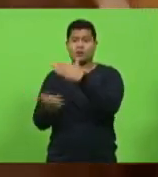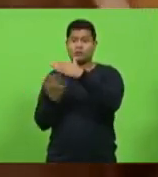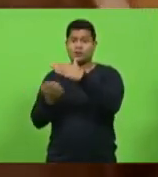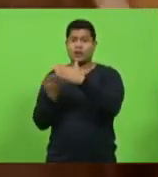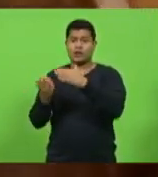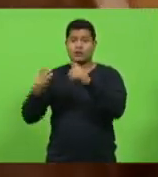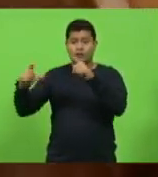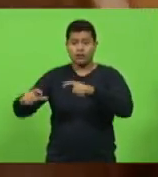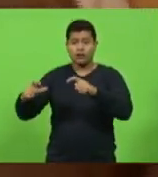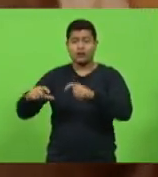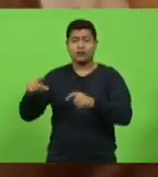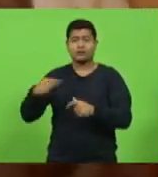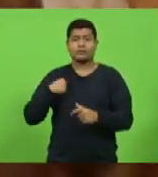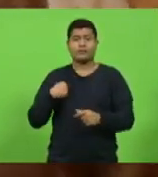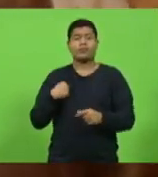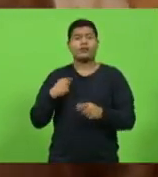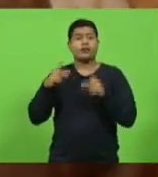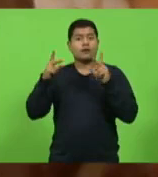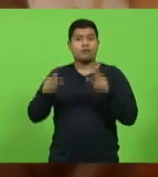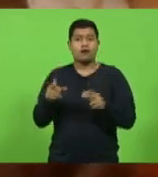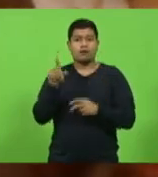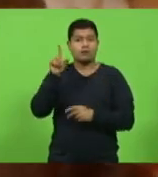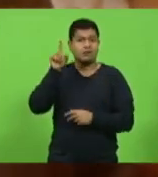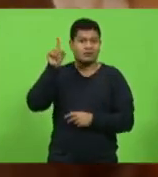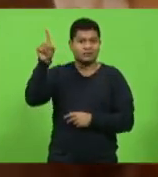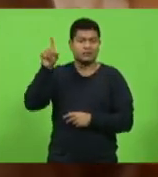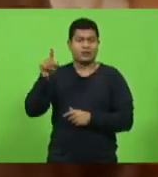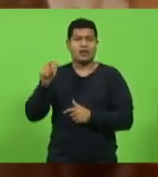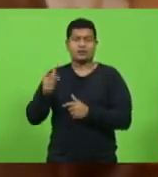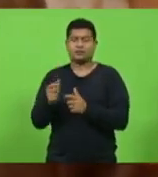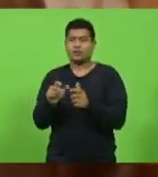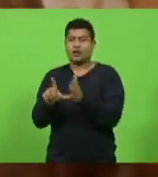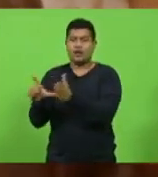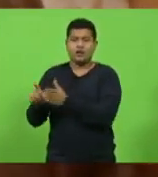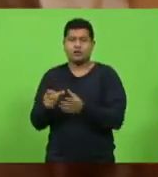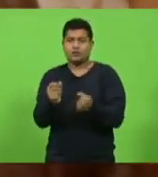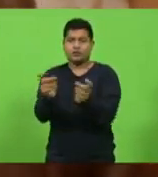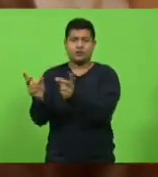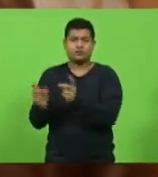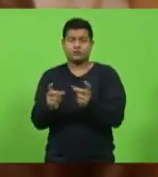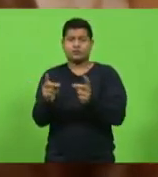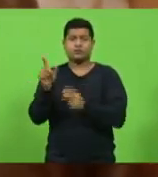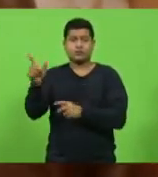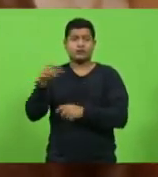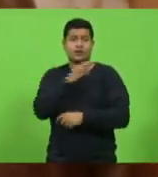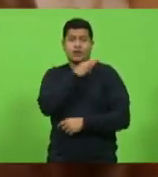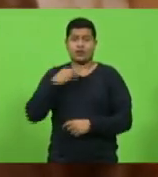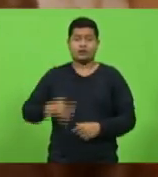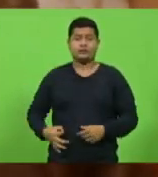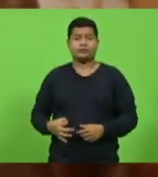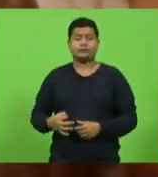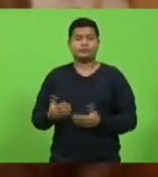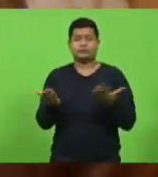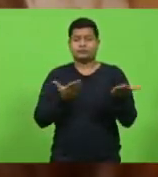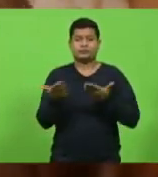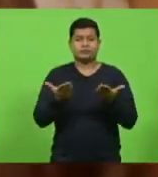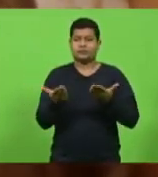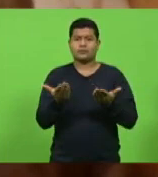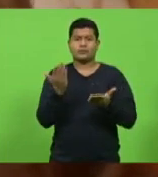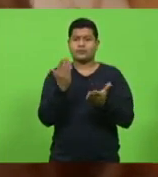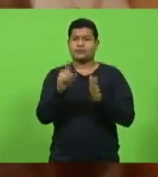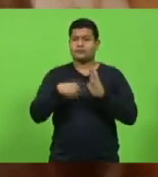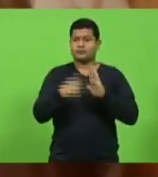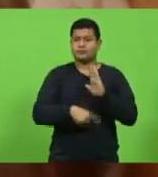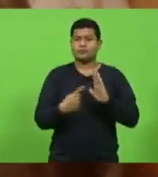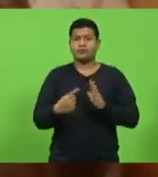praticados na China. E no mesmo dia, então, foi elaborada a dispensa licitação número 754